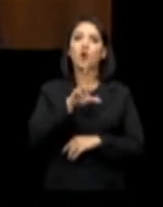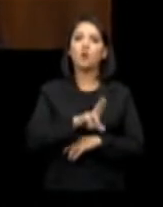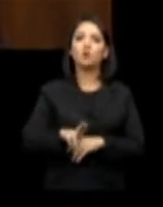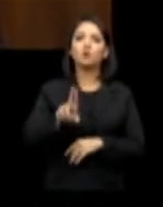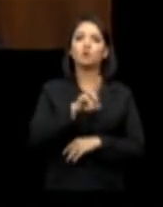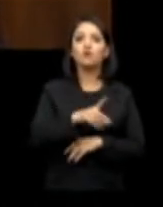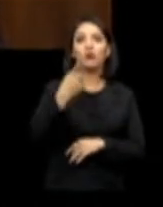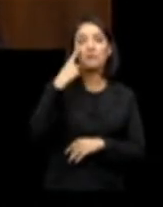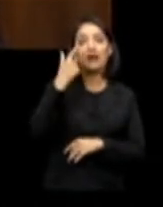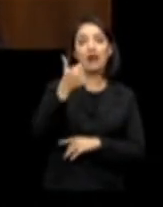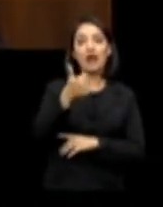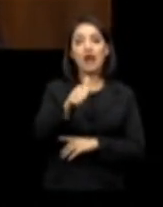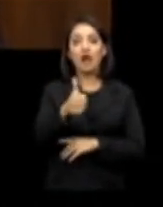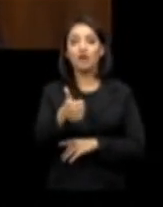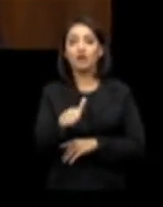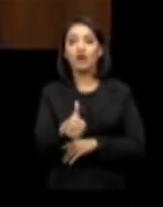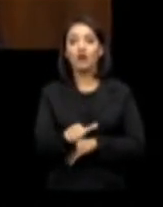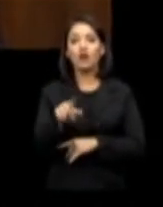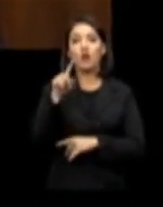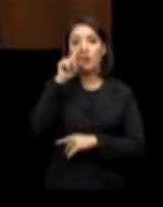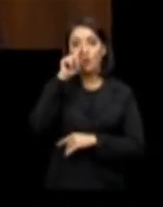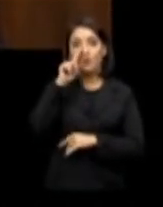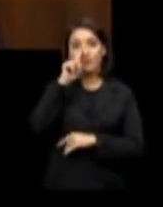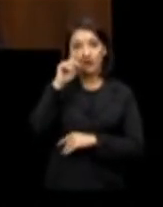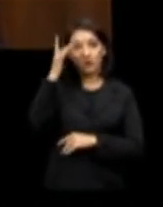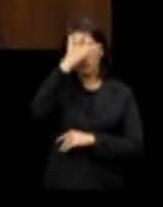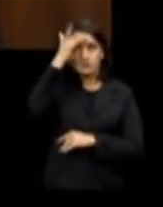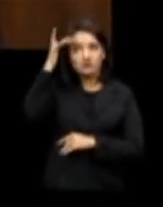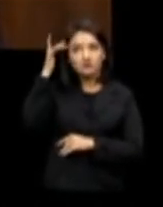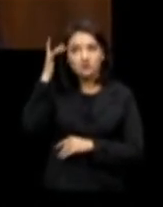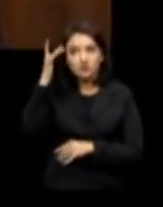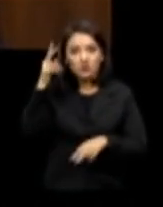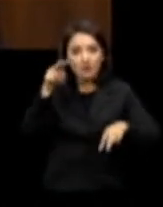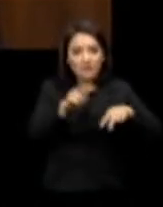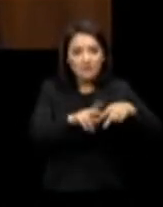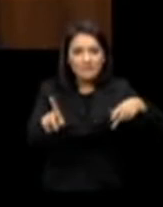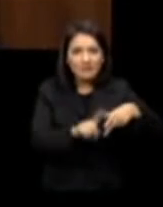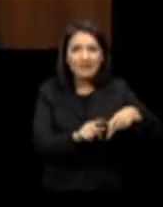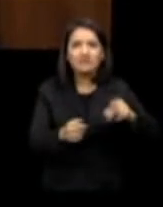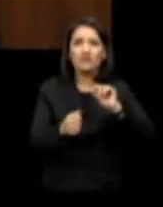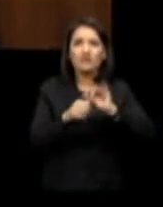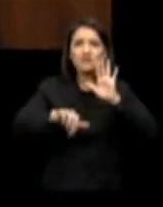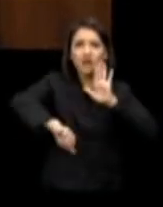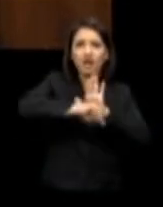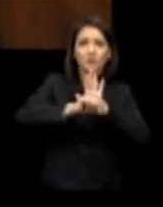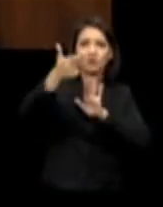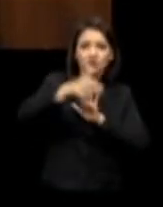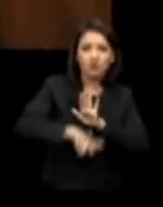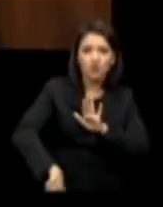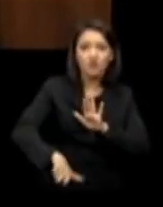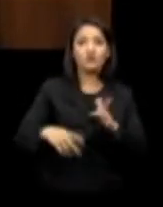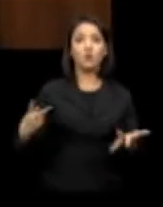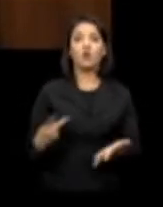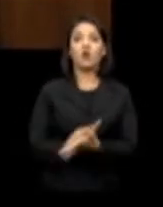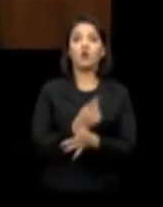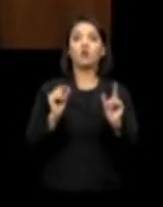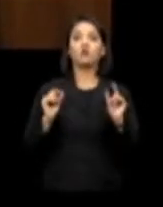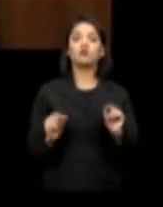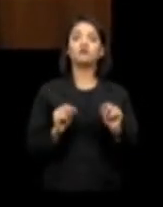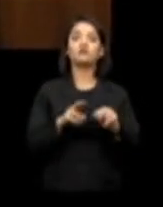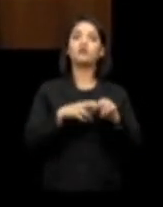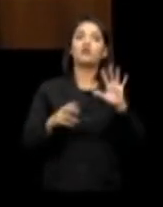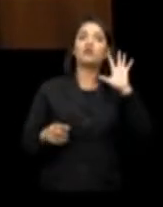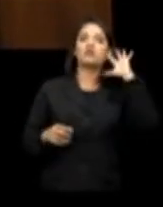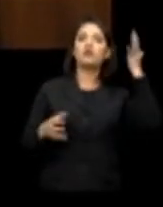para avaliação do risco de reincidência dos egressos. Essa ferramenta funciona a partir de árvore